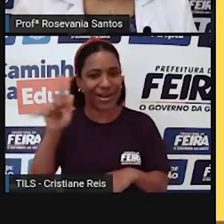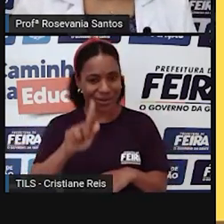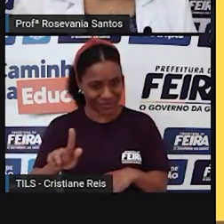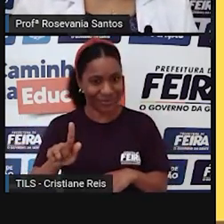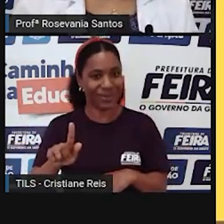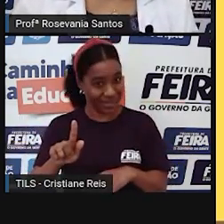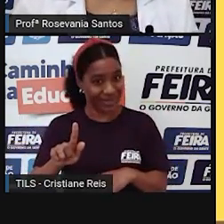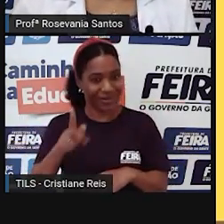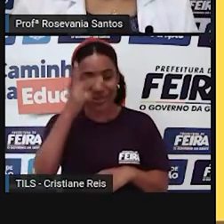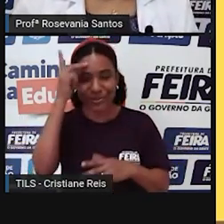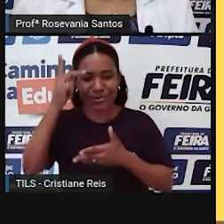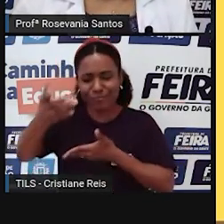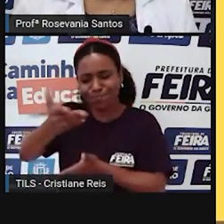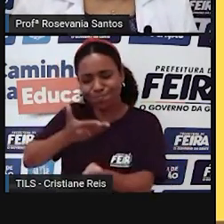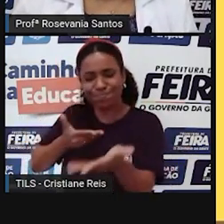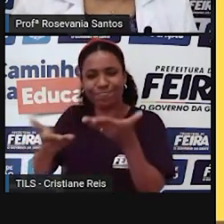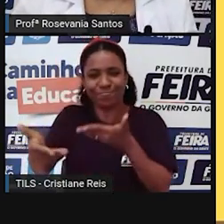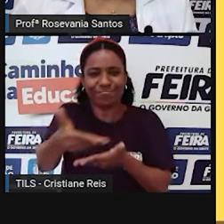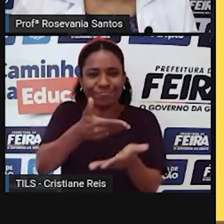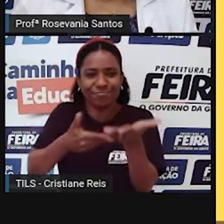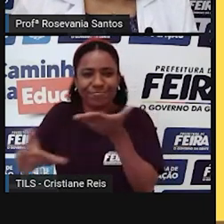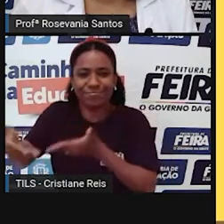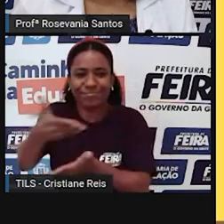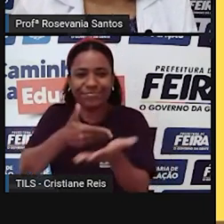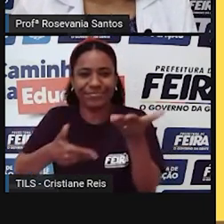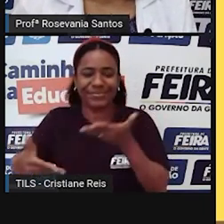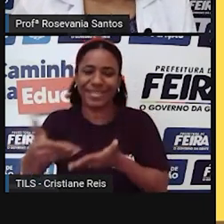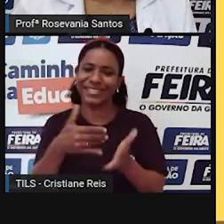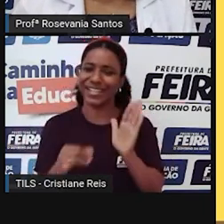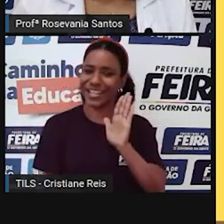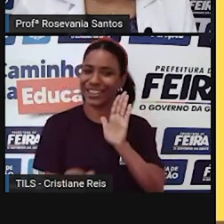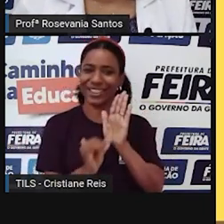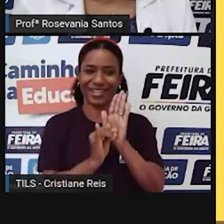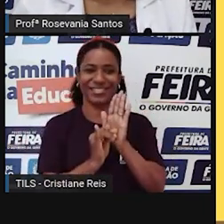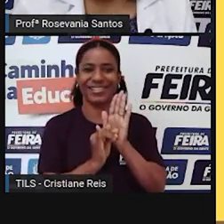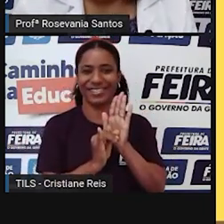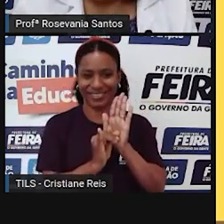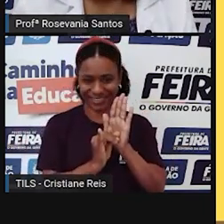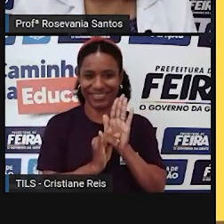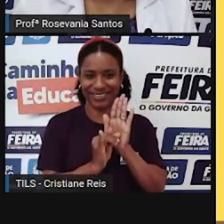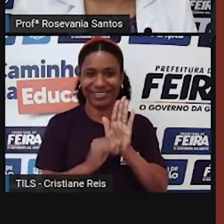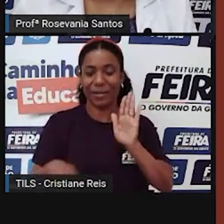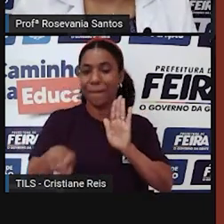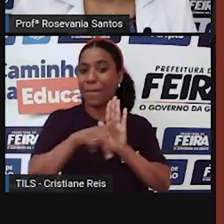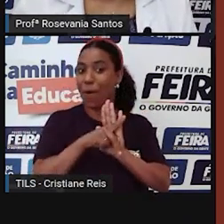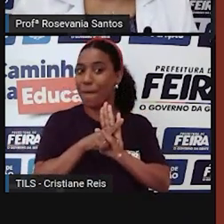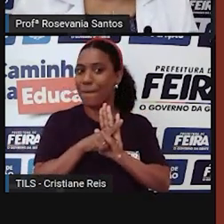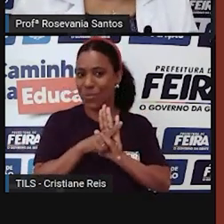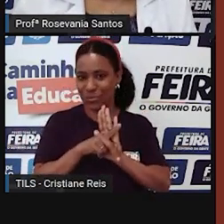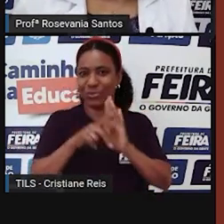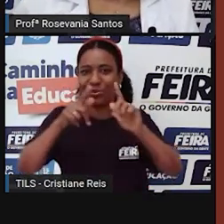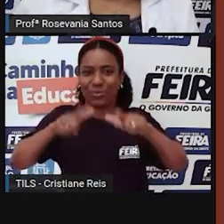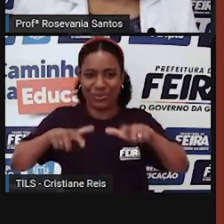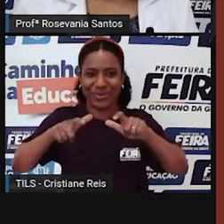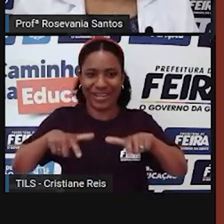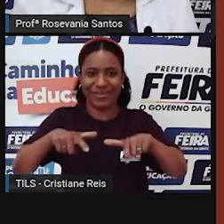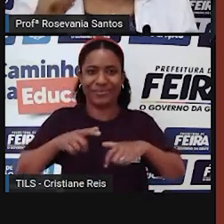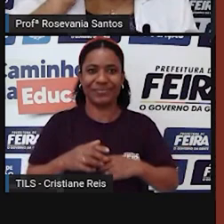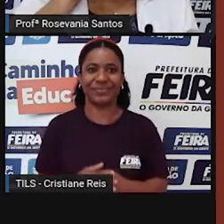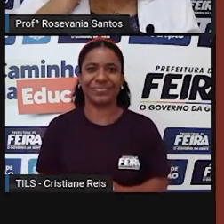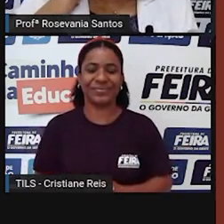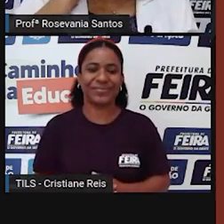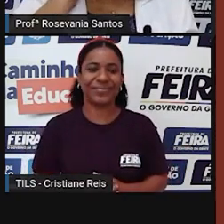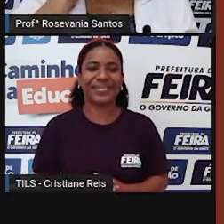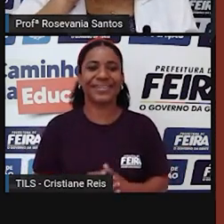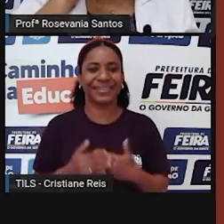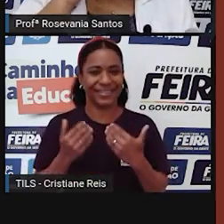do homem, mas ele tem a ideia de identidade, ele tem a ideia de pertencimento, né? Bom,